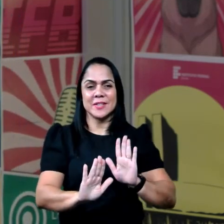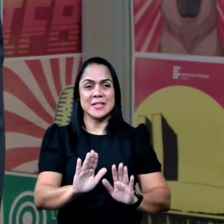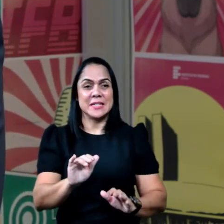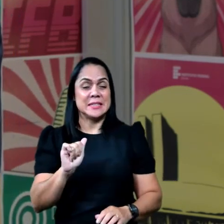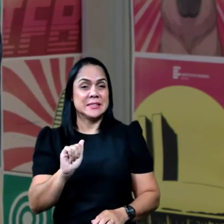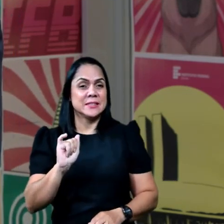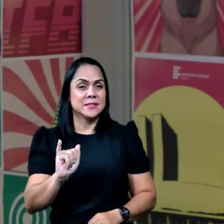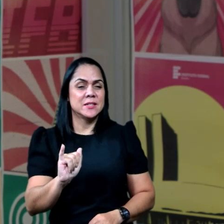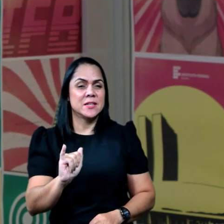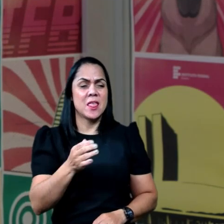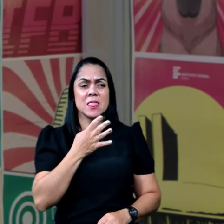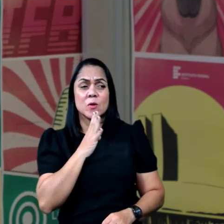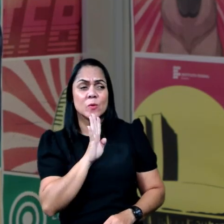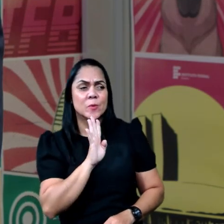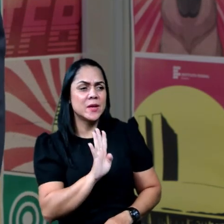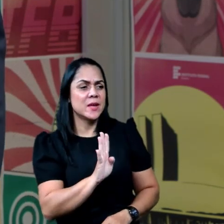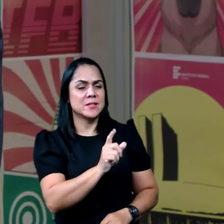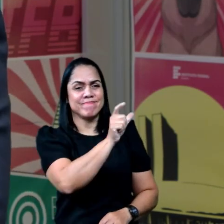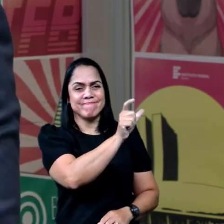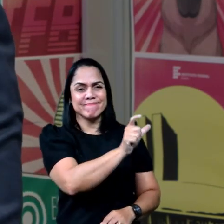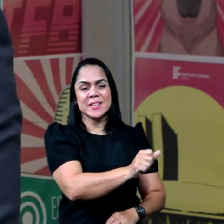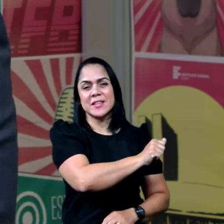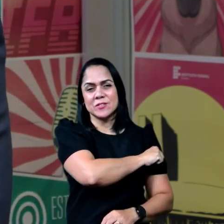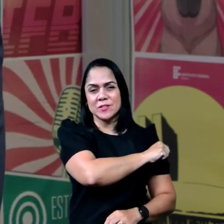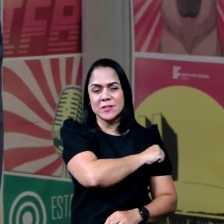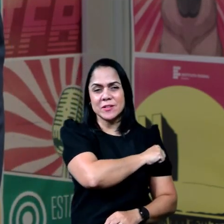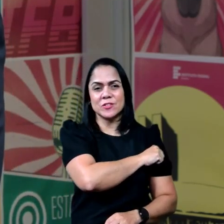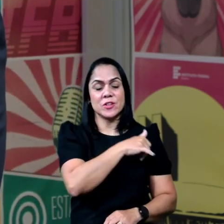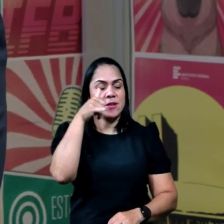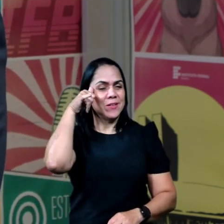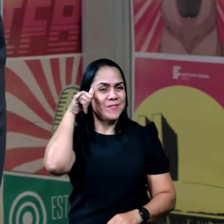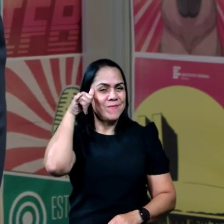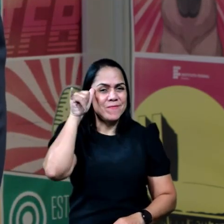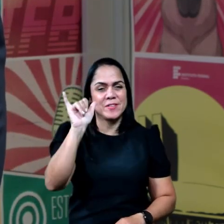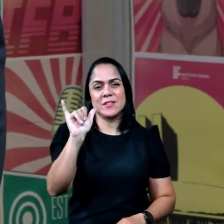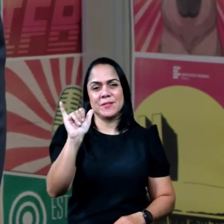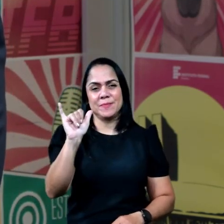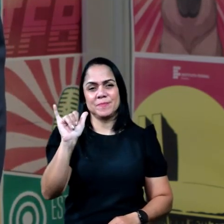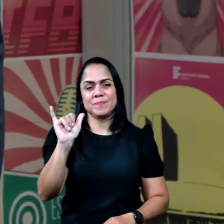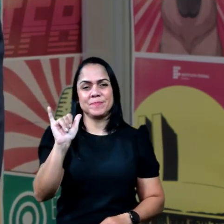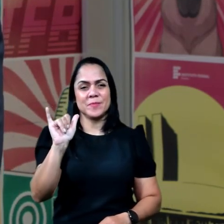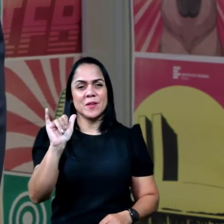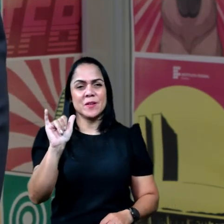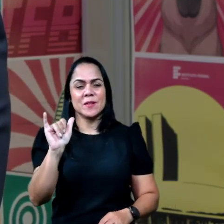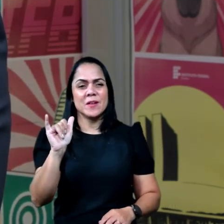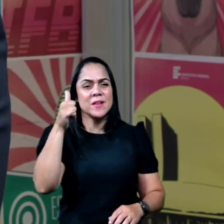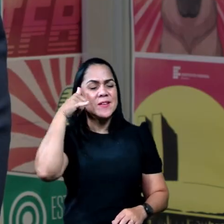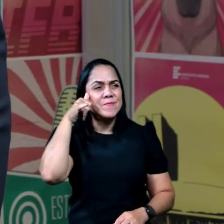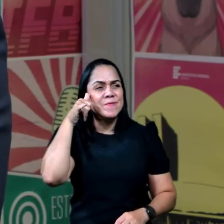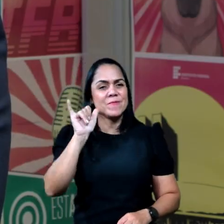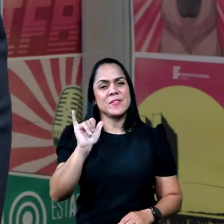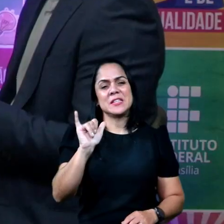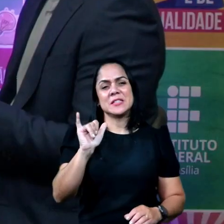bem aquele estudante, aquela estudante, para evitar, é, evitar Não